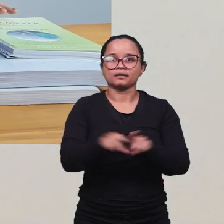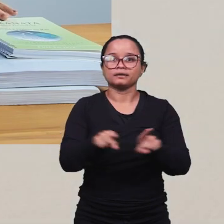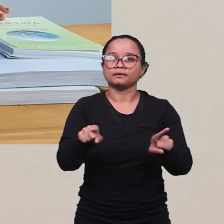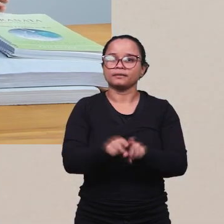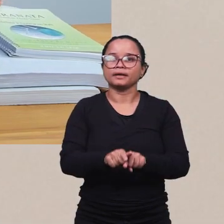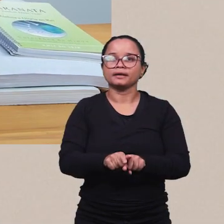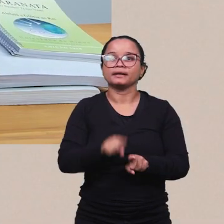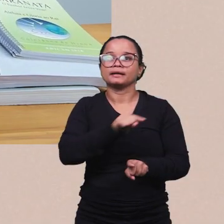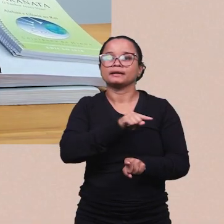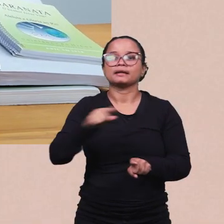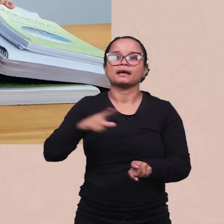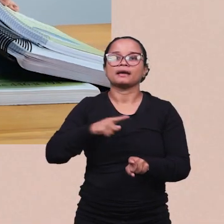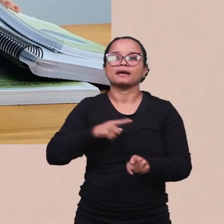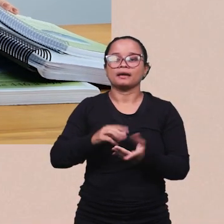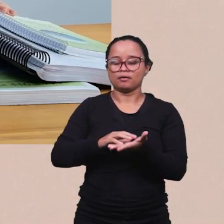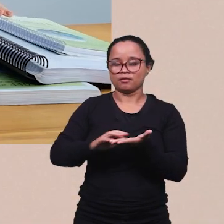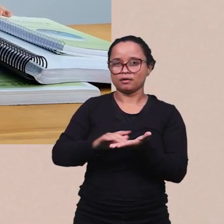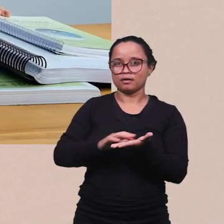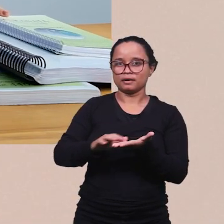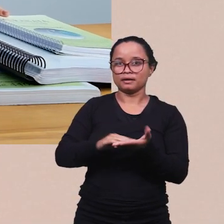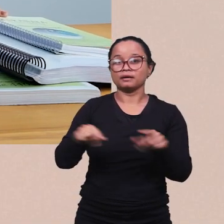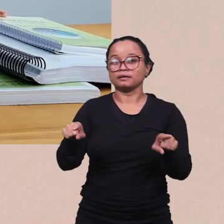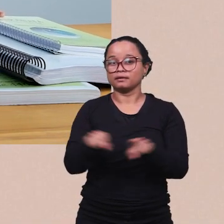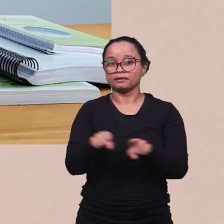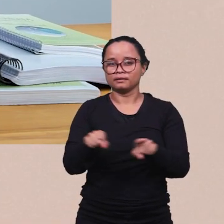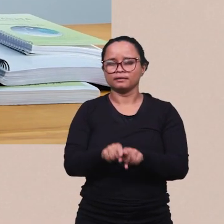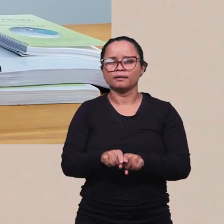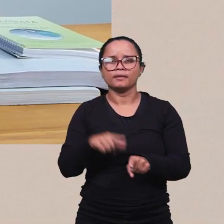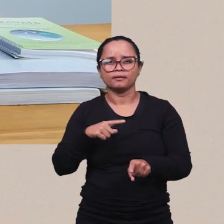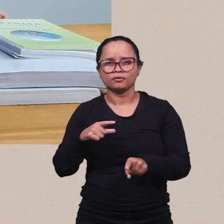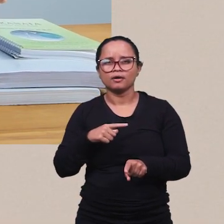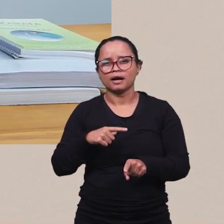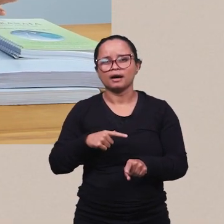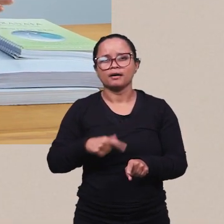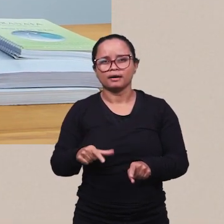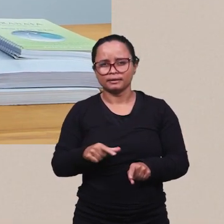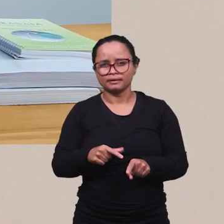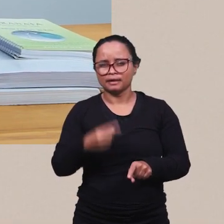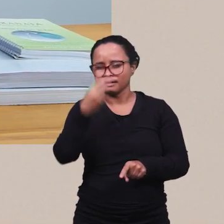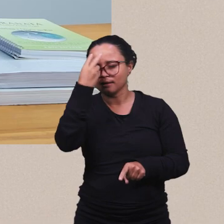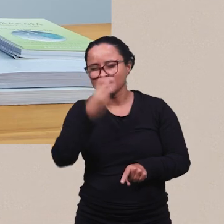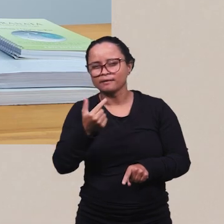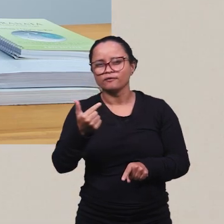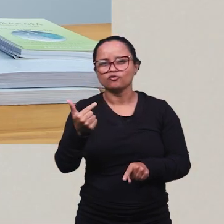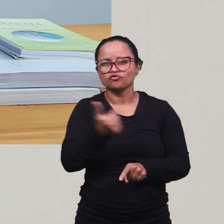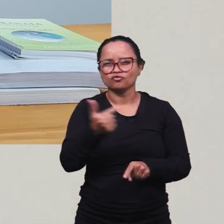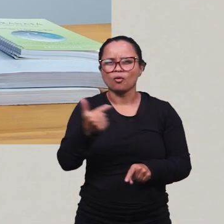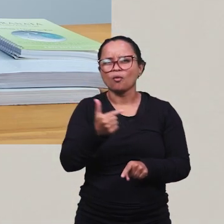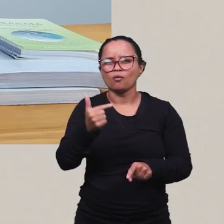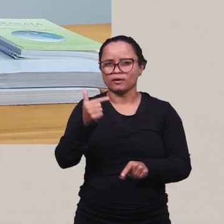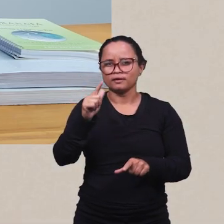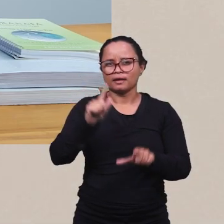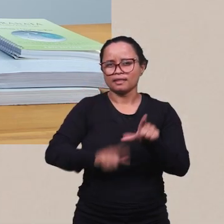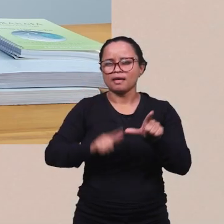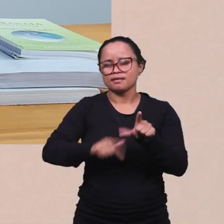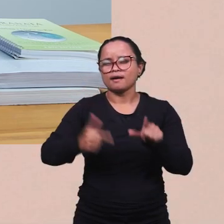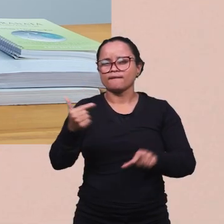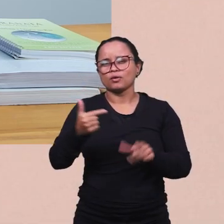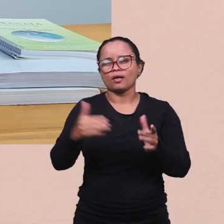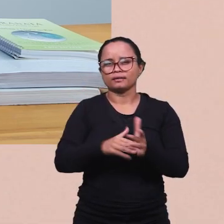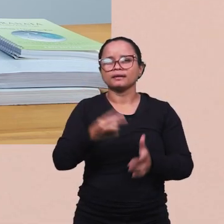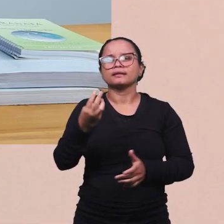braille e também em tinta para baixa visão nas fontes 22 até 30,